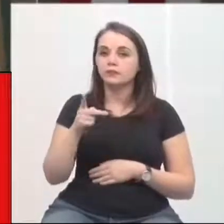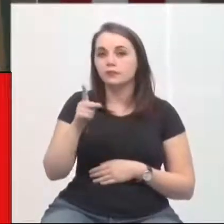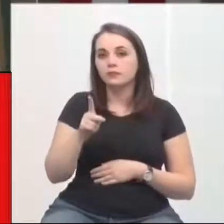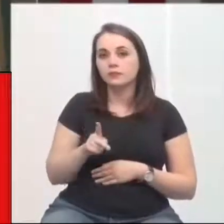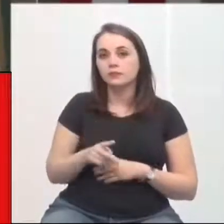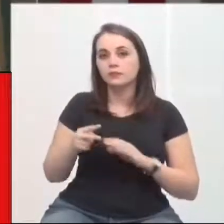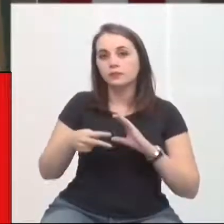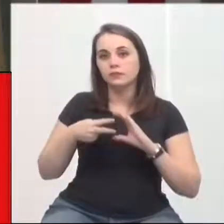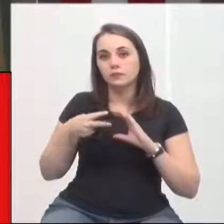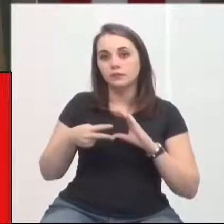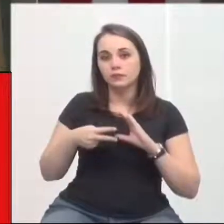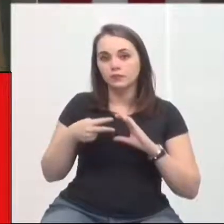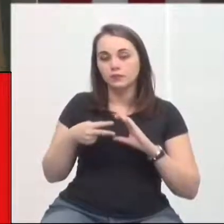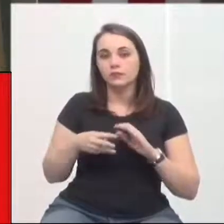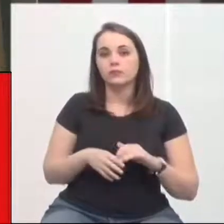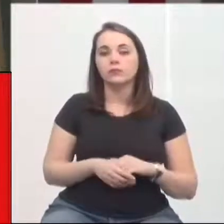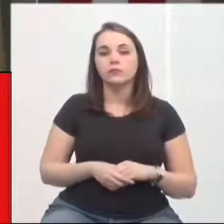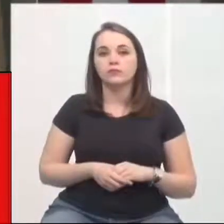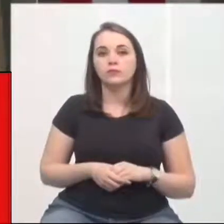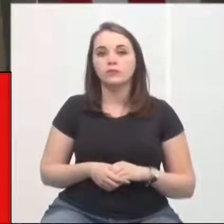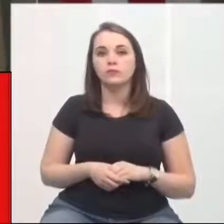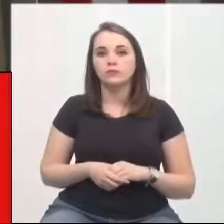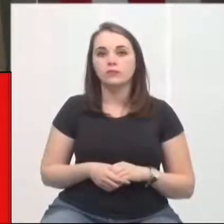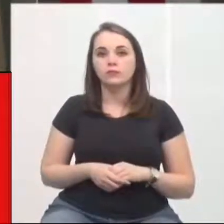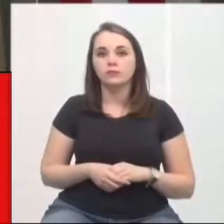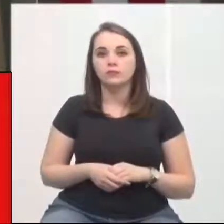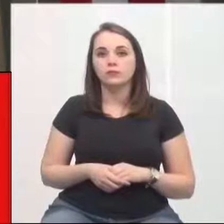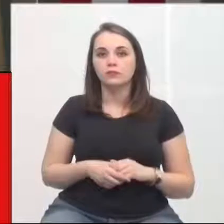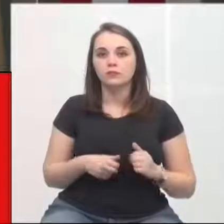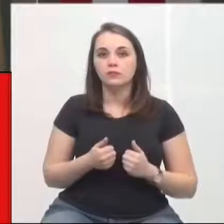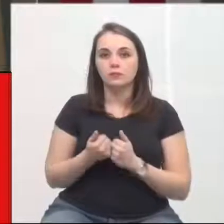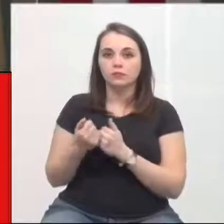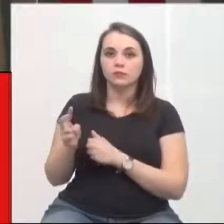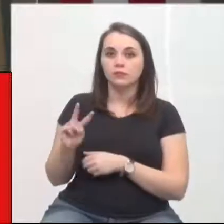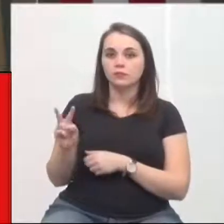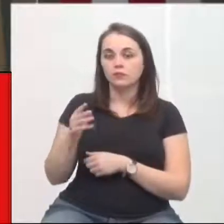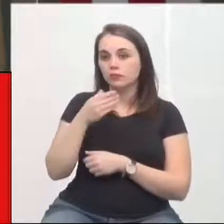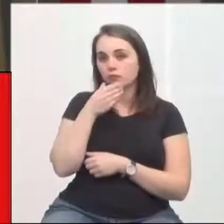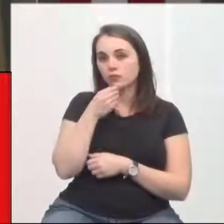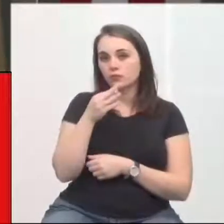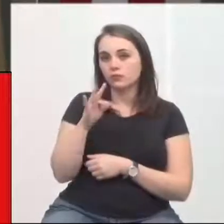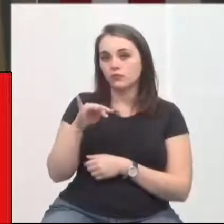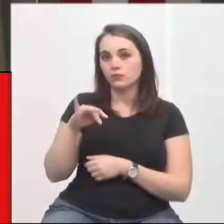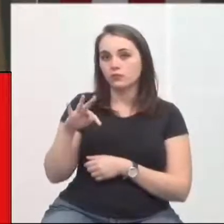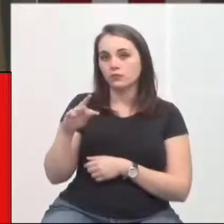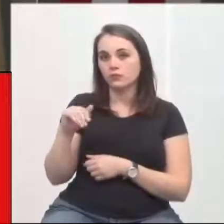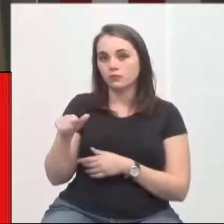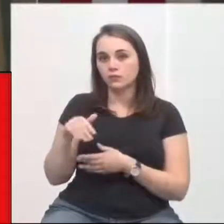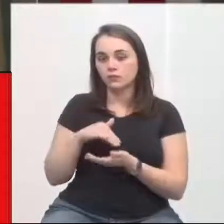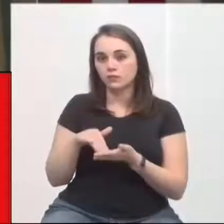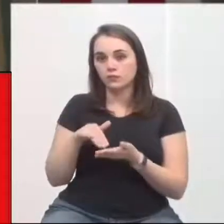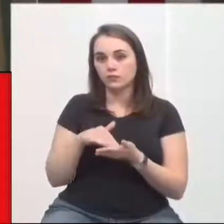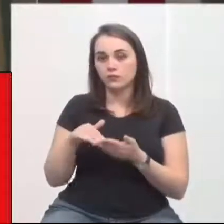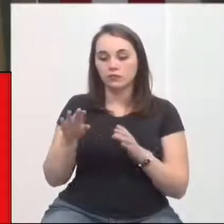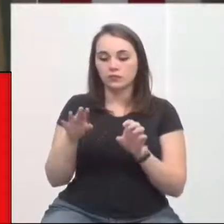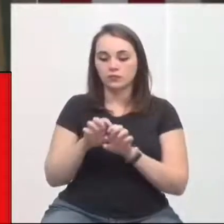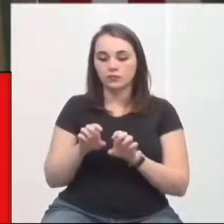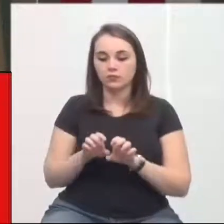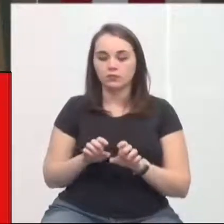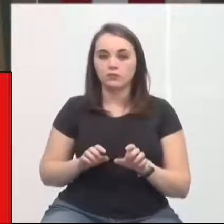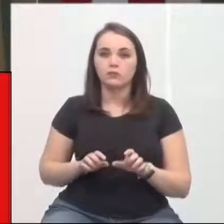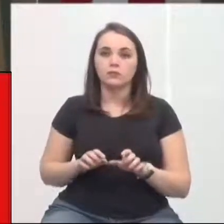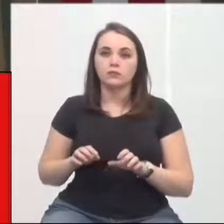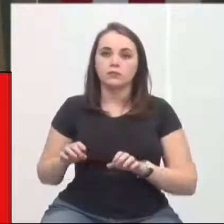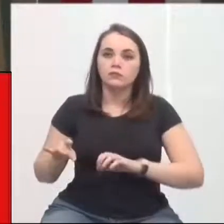dessa casa, suplente de vereador, Tita Belloli, secretário de Infraestrutura, juntamente